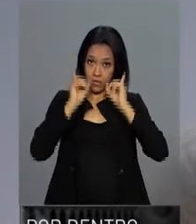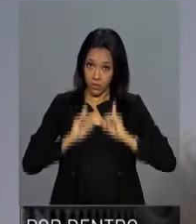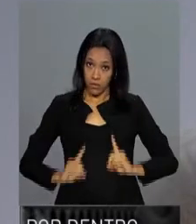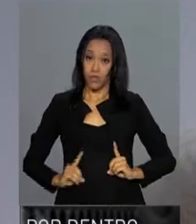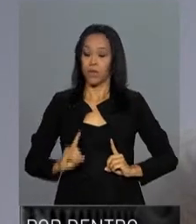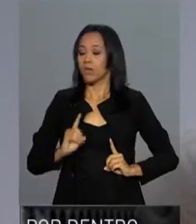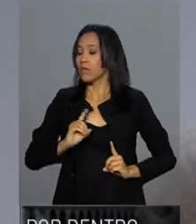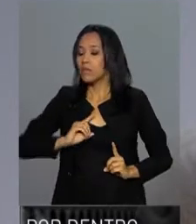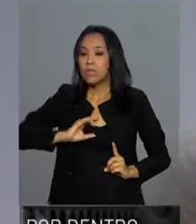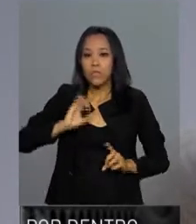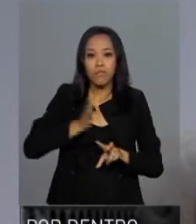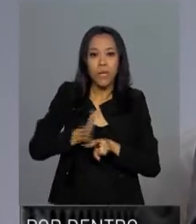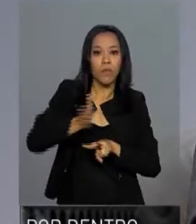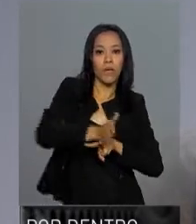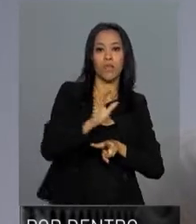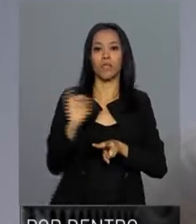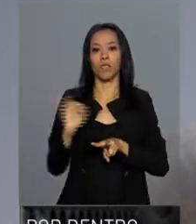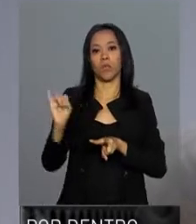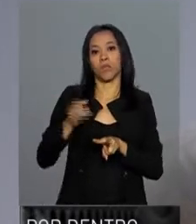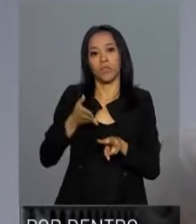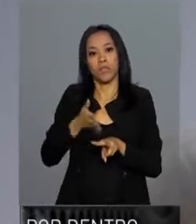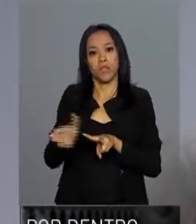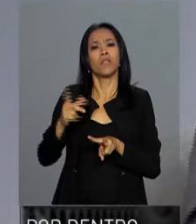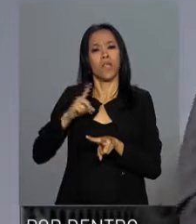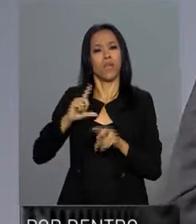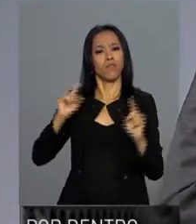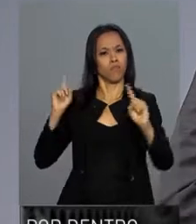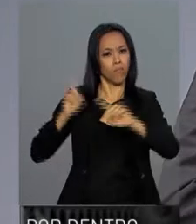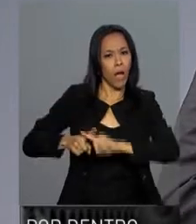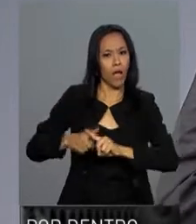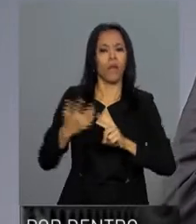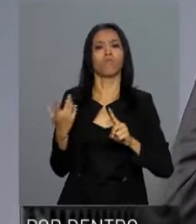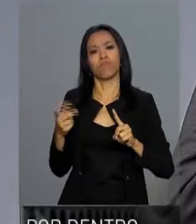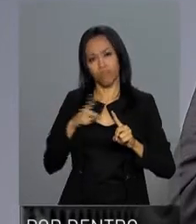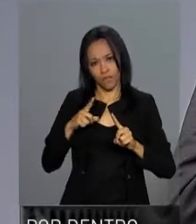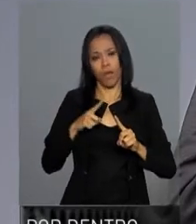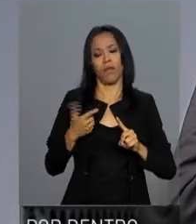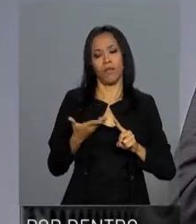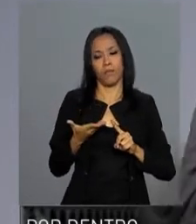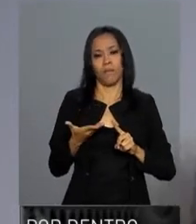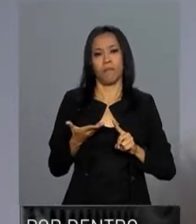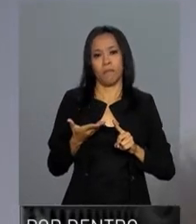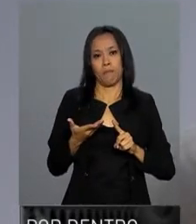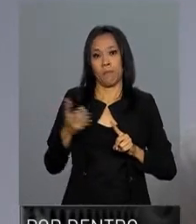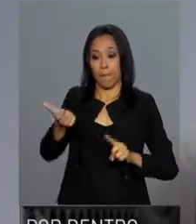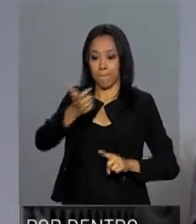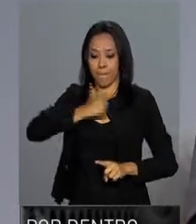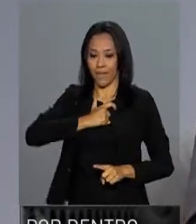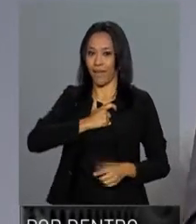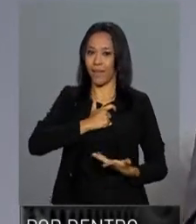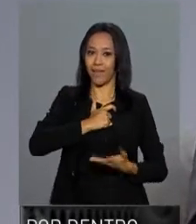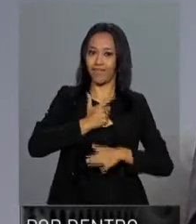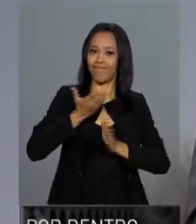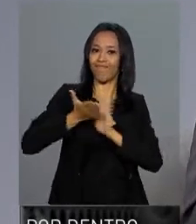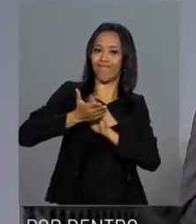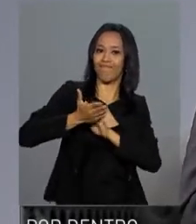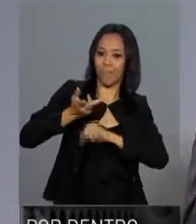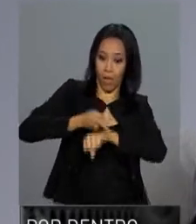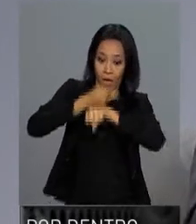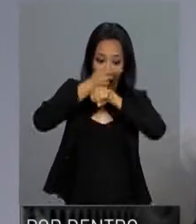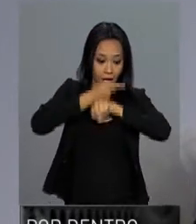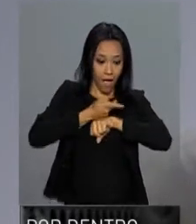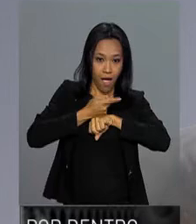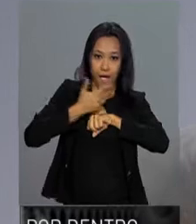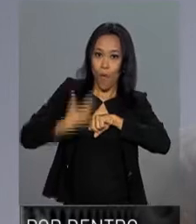é muito importante ter um viés da competição tem um viés é da medalha tem o viés do